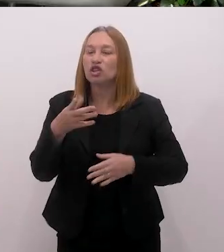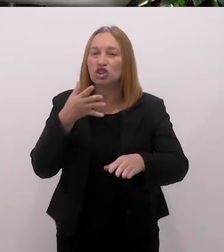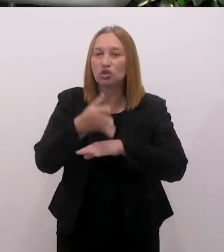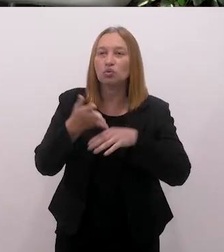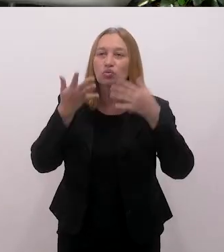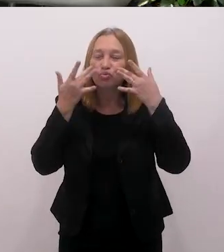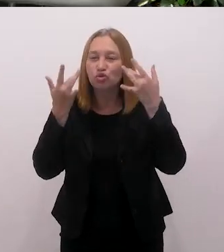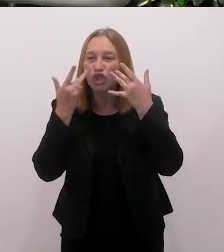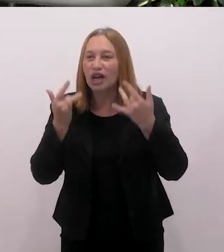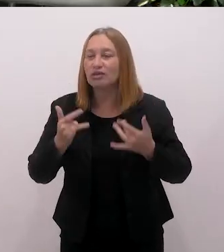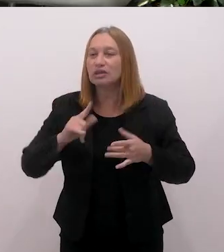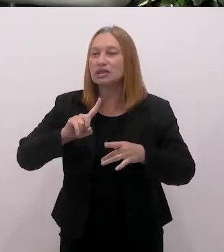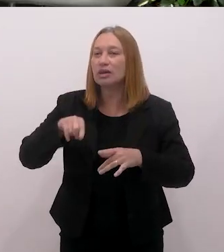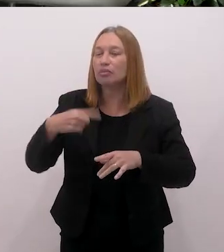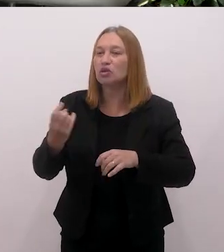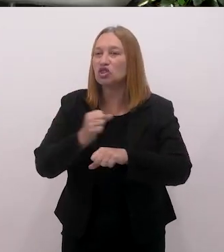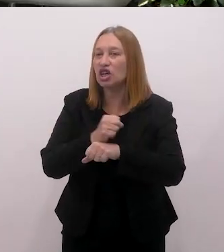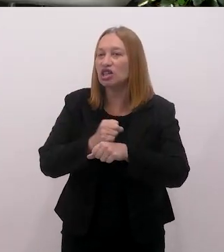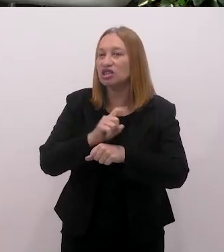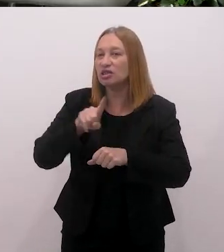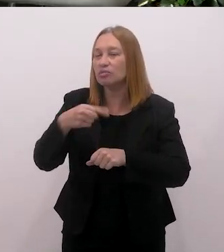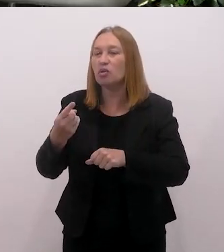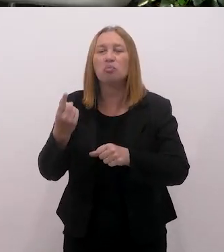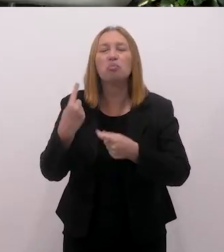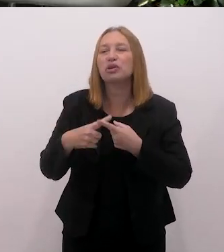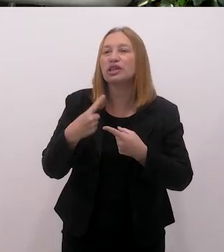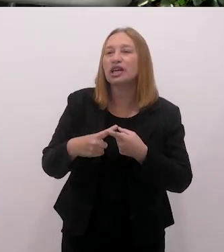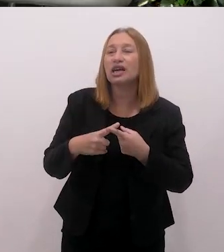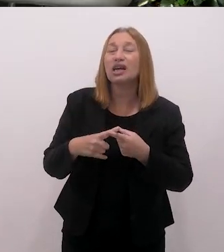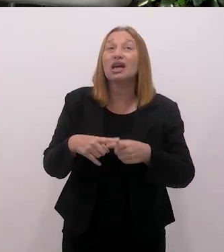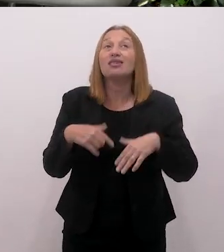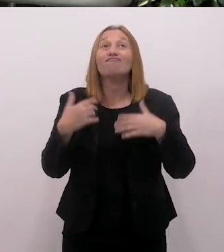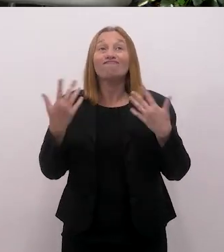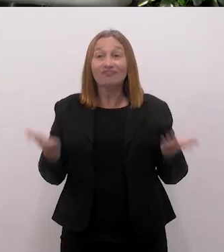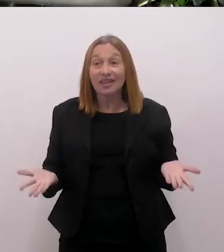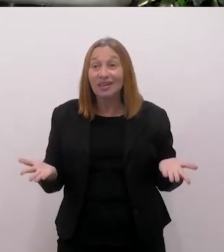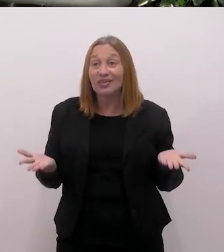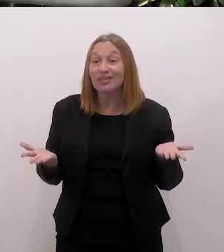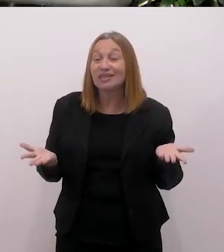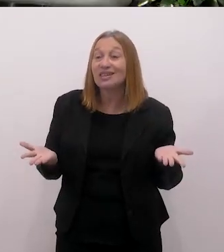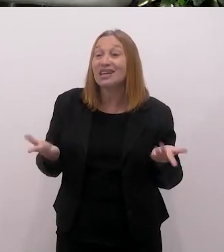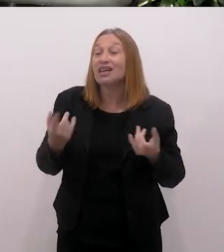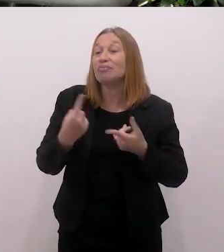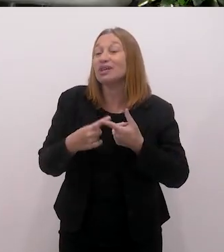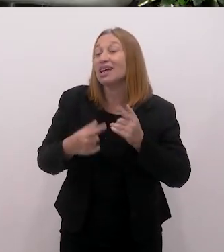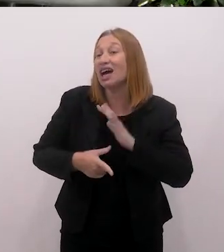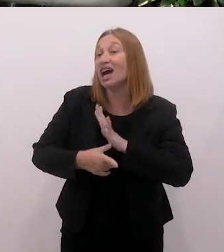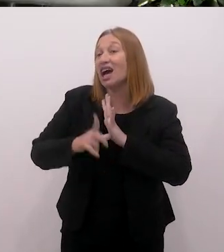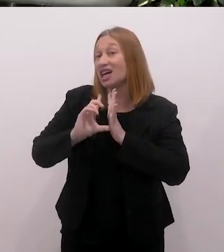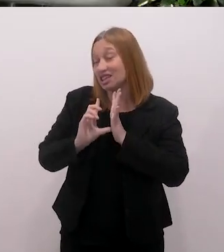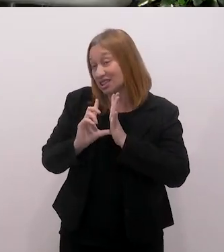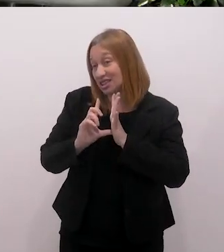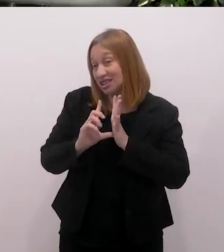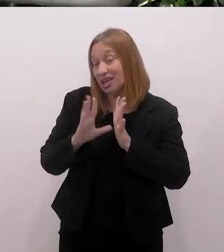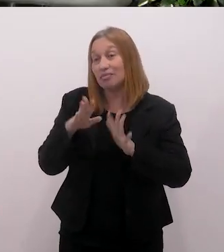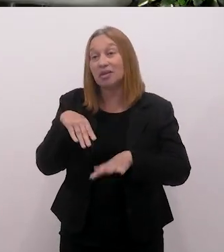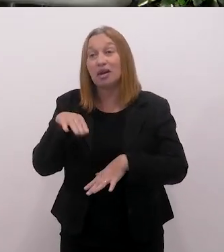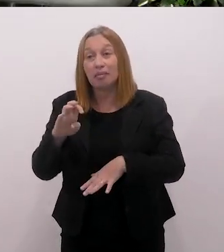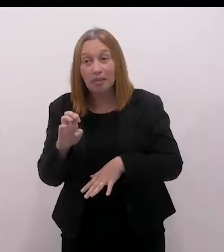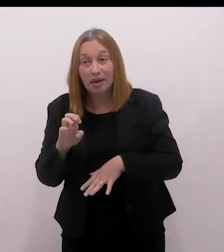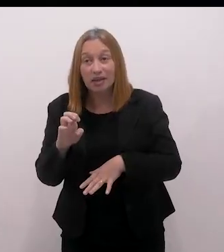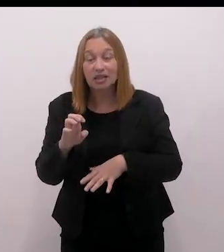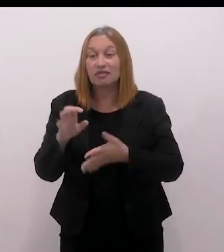teatro tanto tempo depois, por quê? Então, mas é porque antes, assim, né, a minha mãe tinha